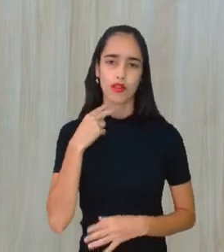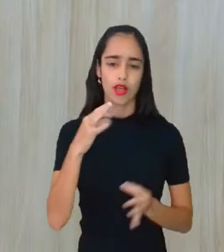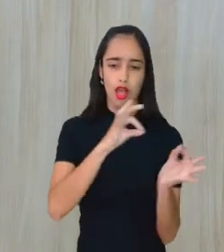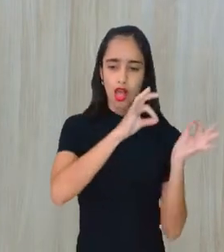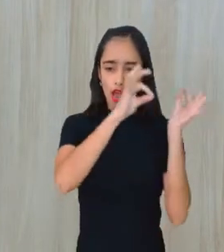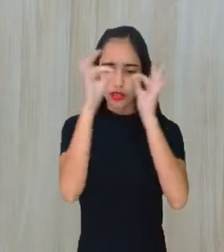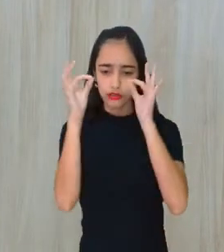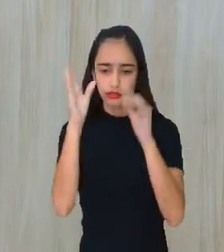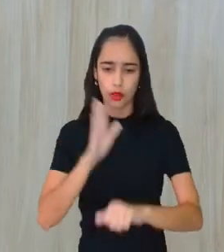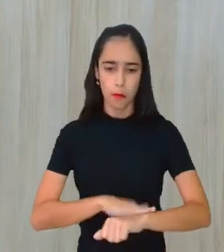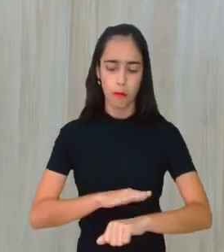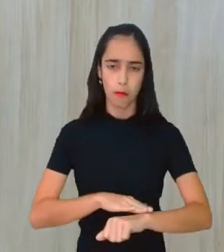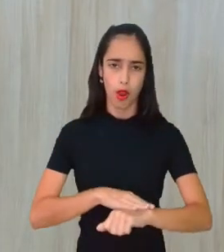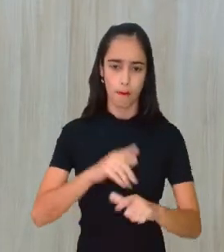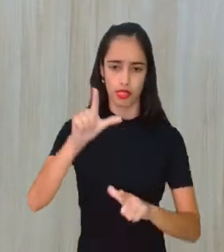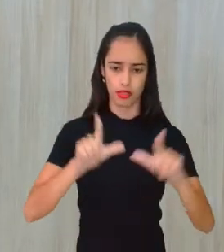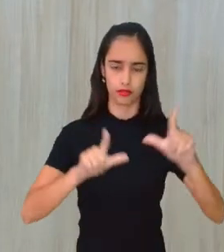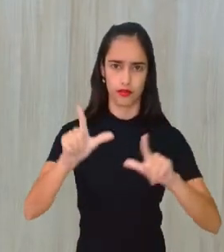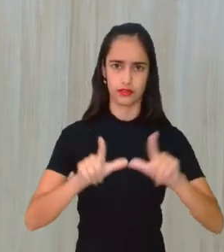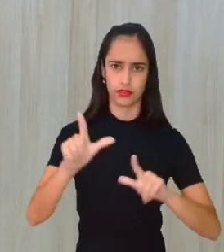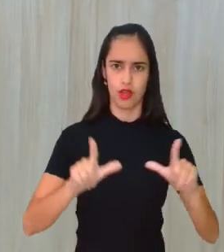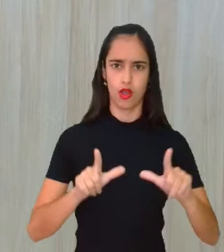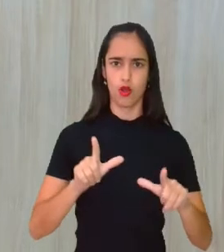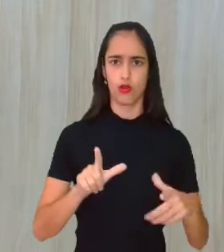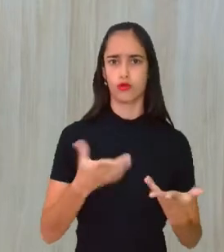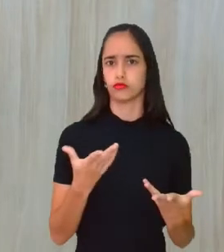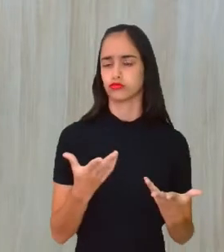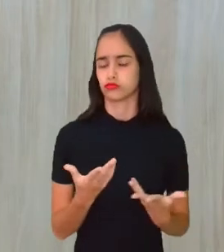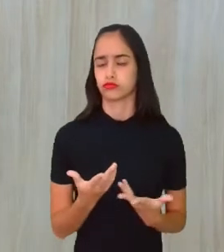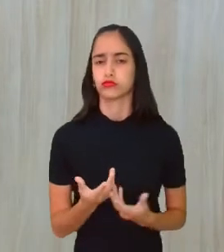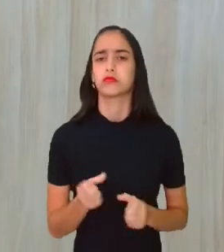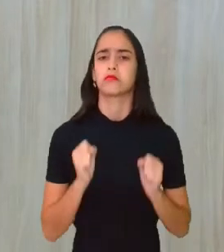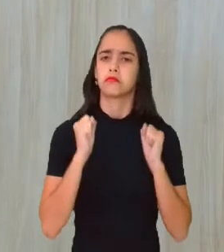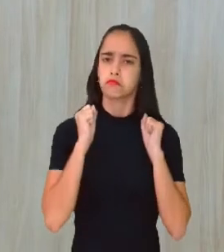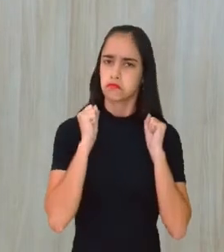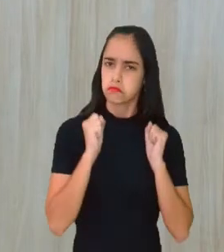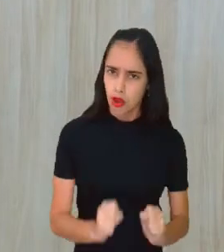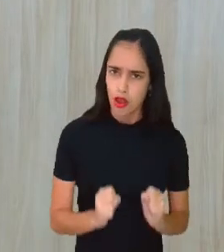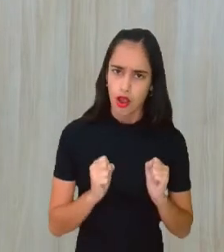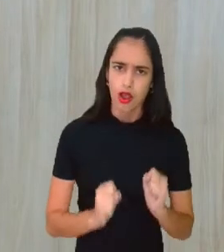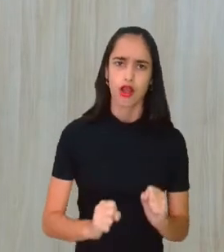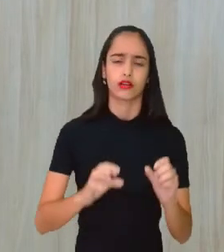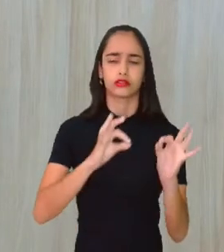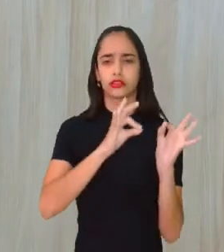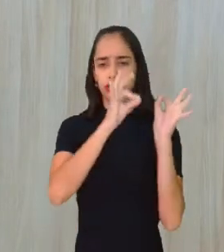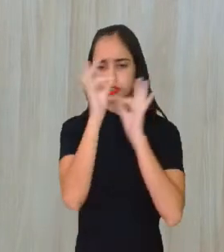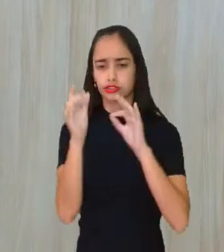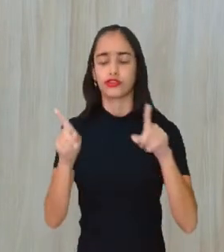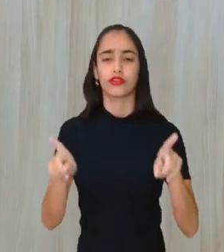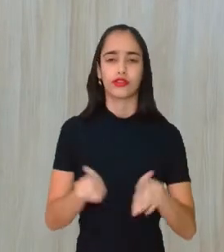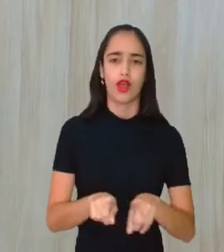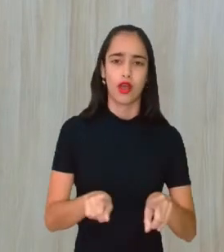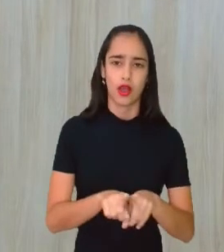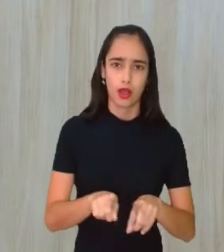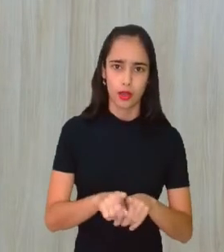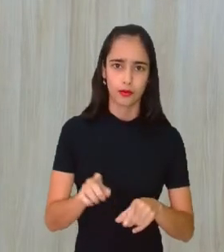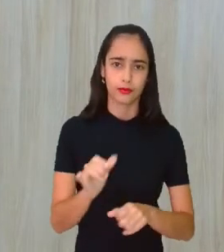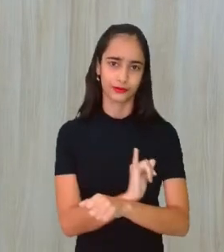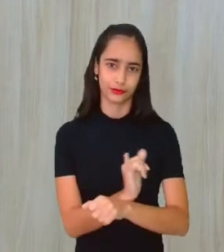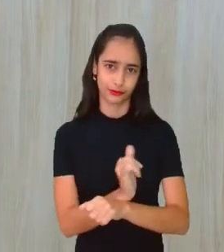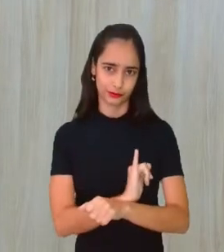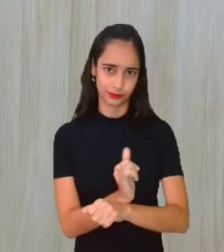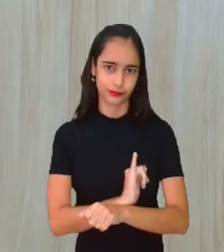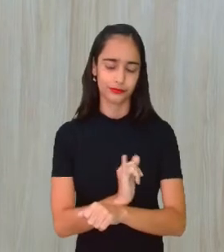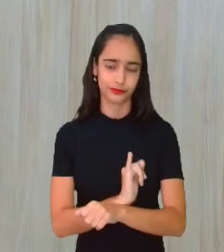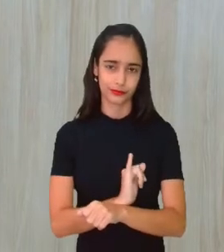TV, baixar o aplicativo ou não estar em casa, então nossas aulas também, pessoal, ficam aí disponíveis no YouTube. Então